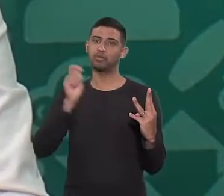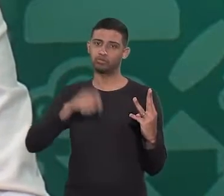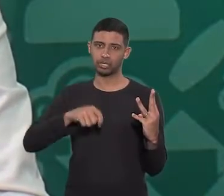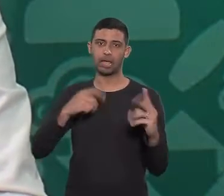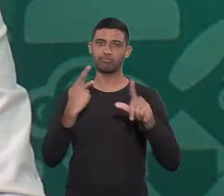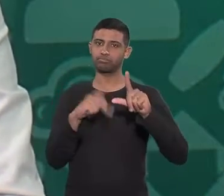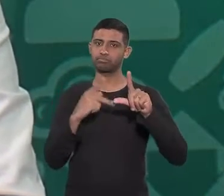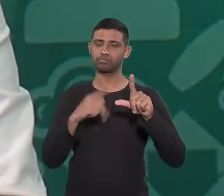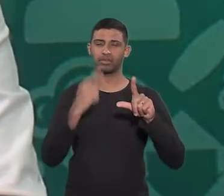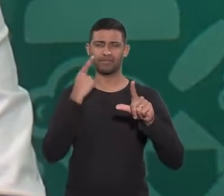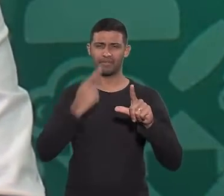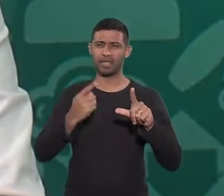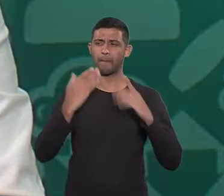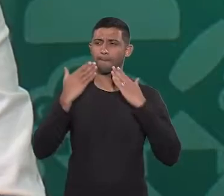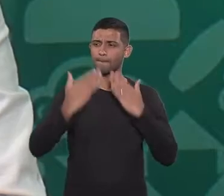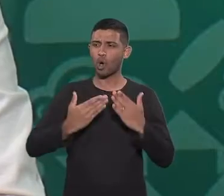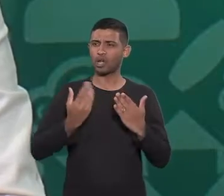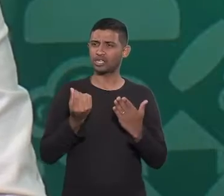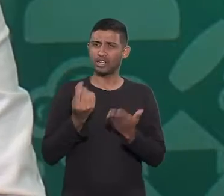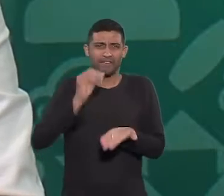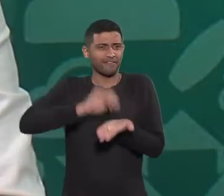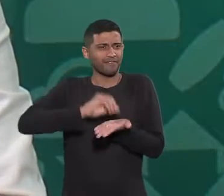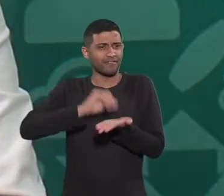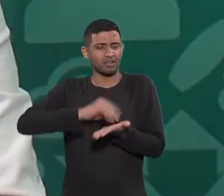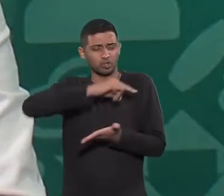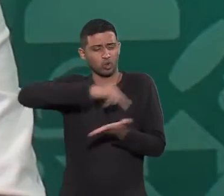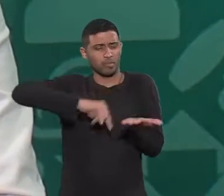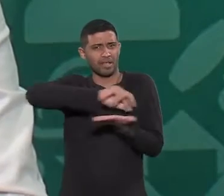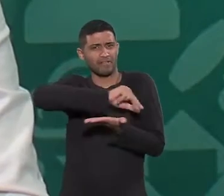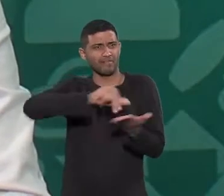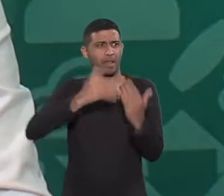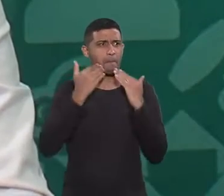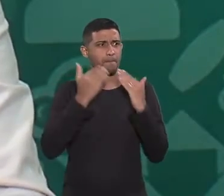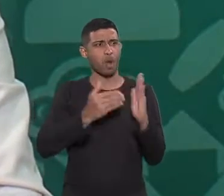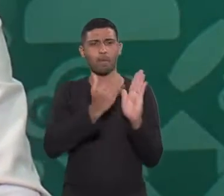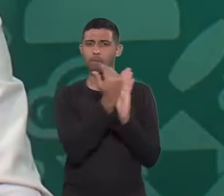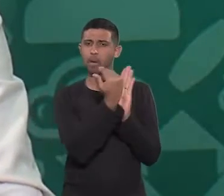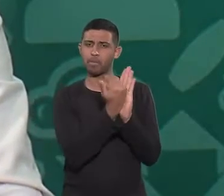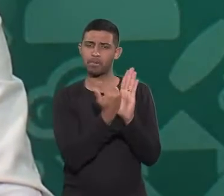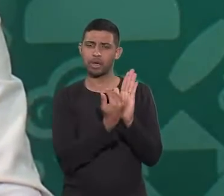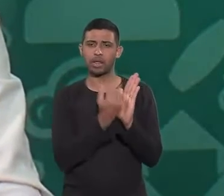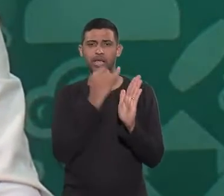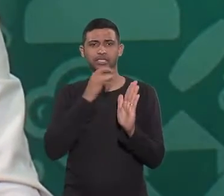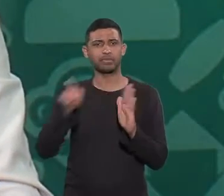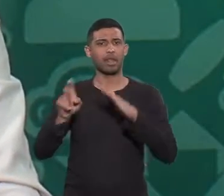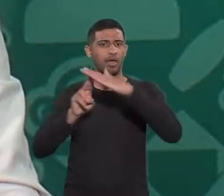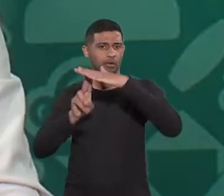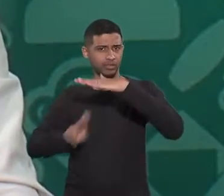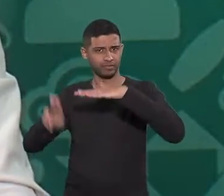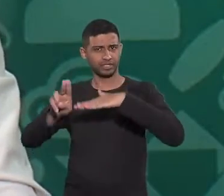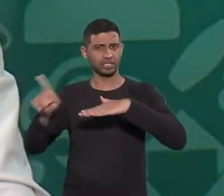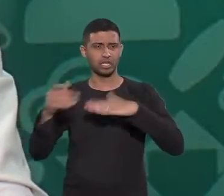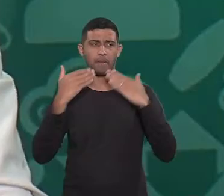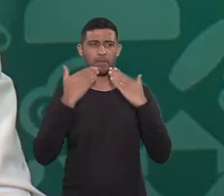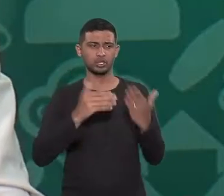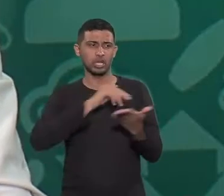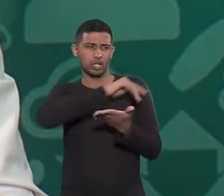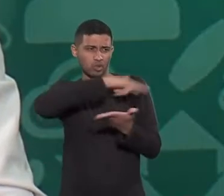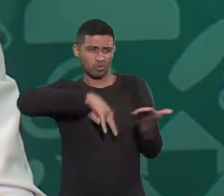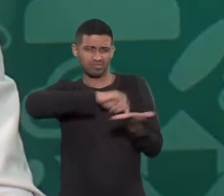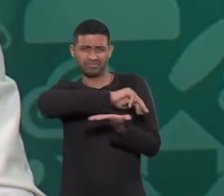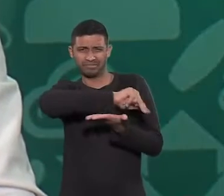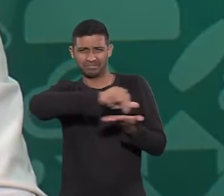isso, comprovando essa hipossuficiência com uma série de documentos que já precisa apresentar, que um jovem hoje que está na universidade, por exemplo, já